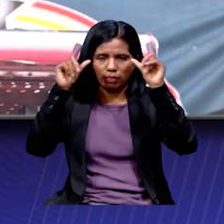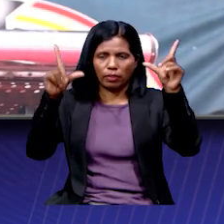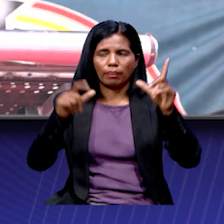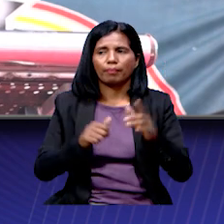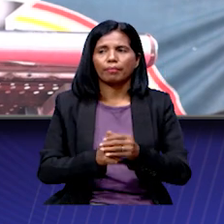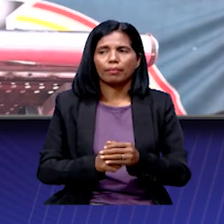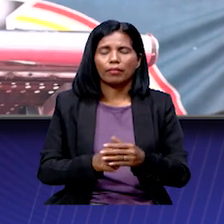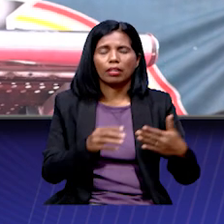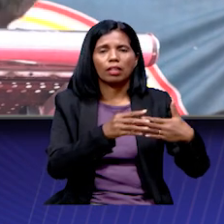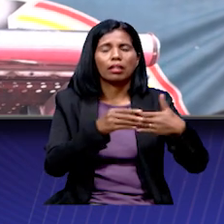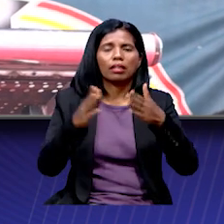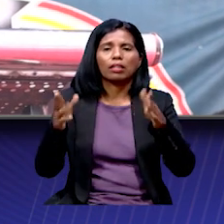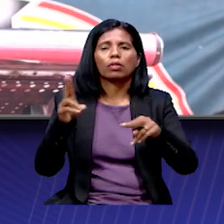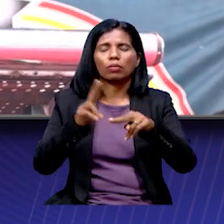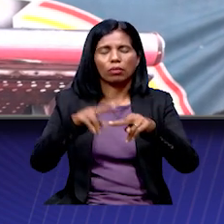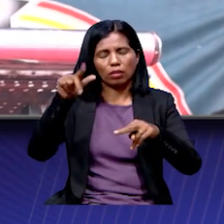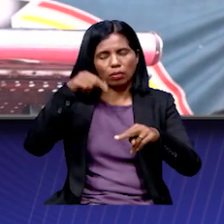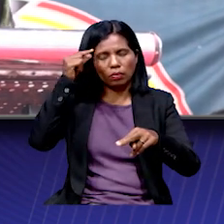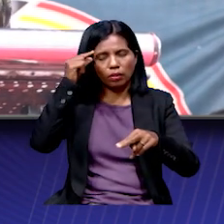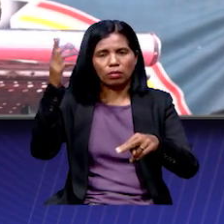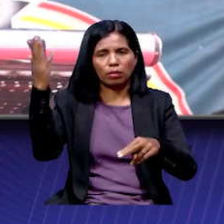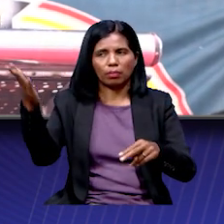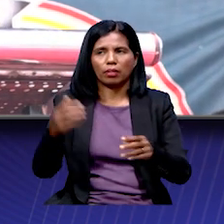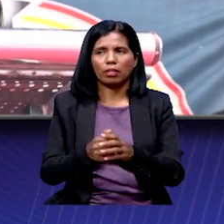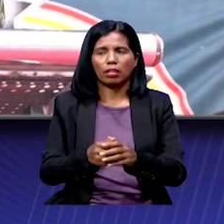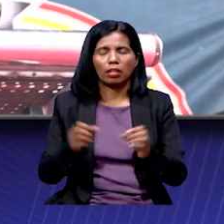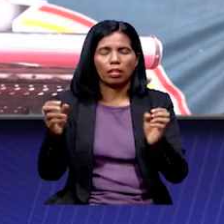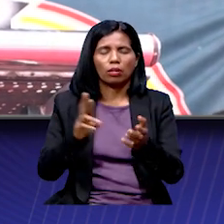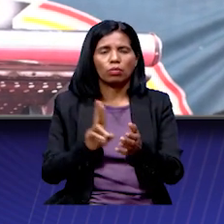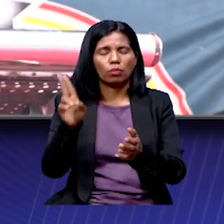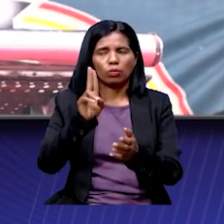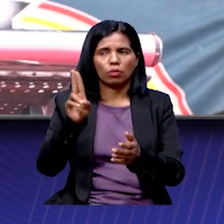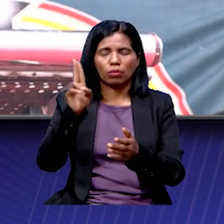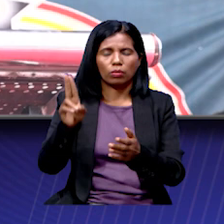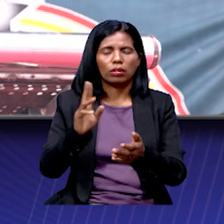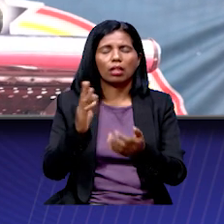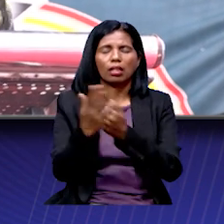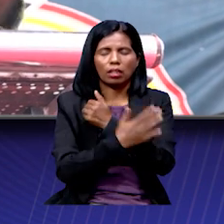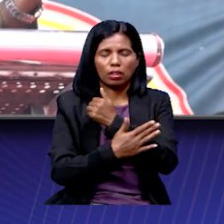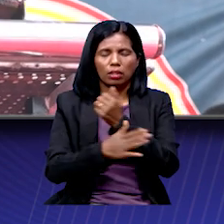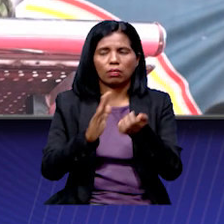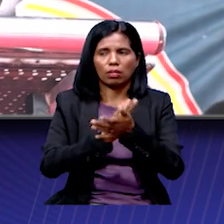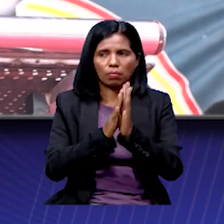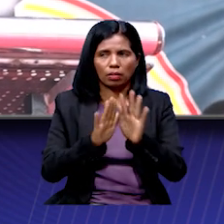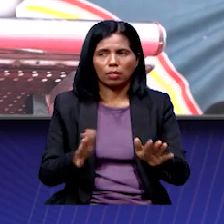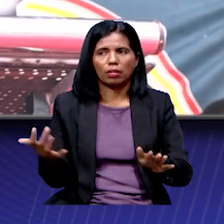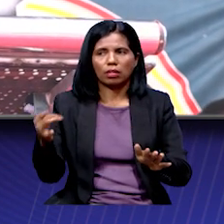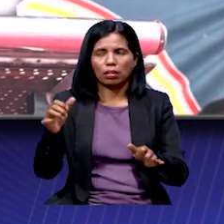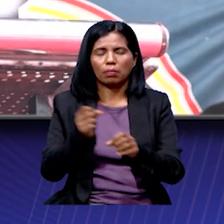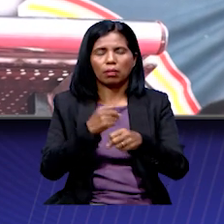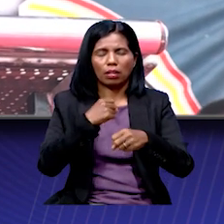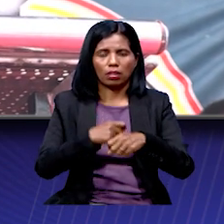Na ilusira nebe que tudi a governo neba, em vez de aproveita Rai Akmate que tene, sira makalo